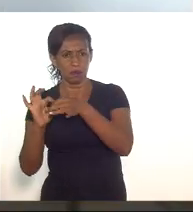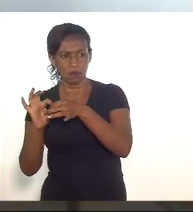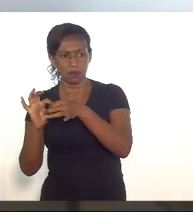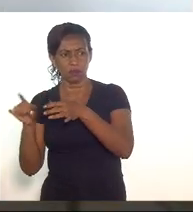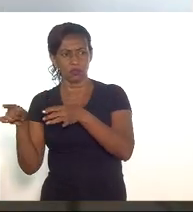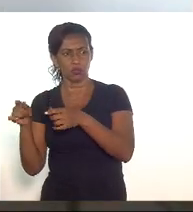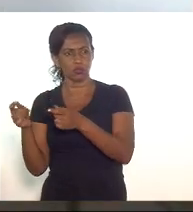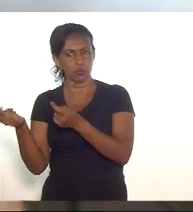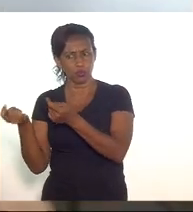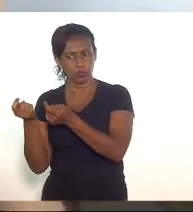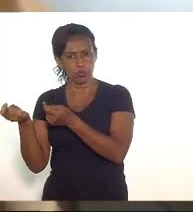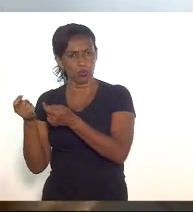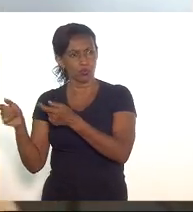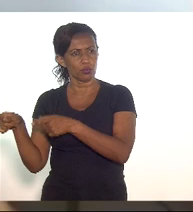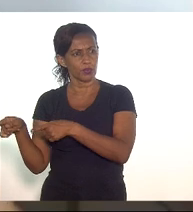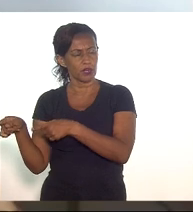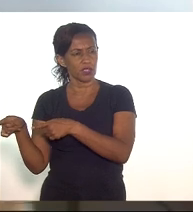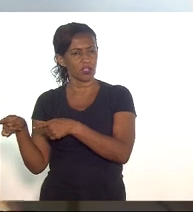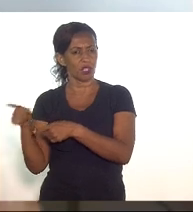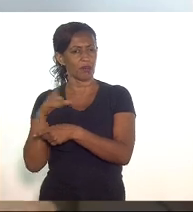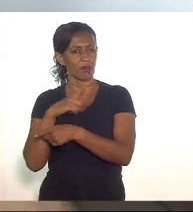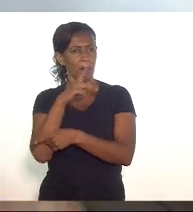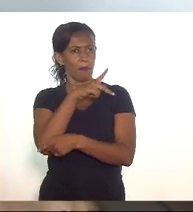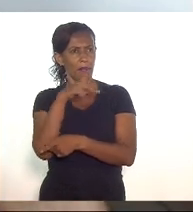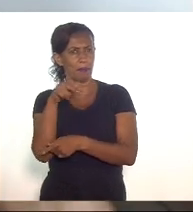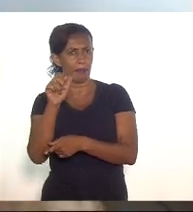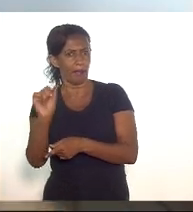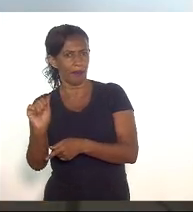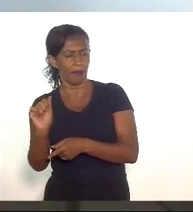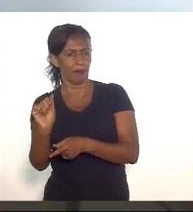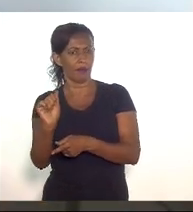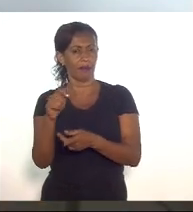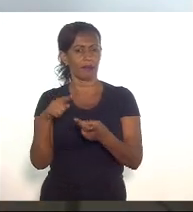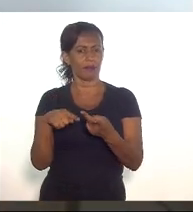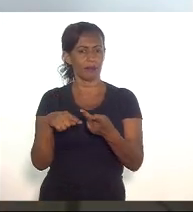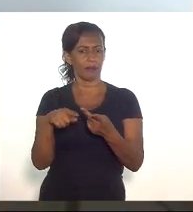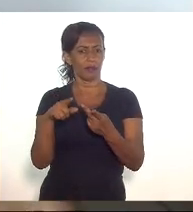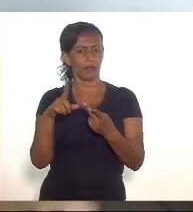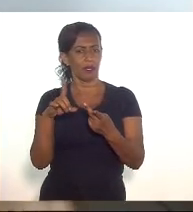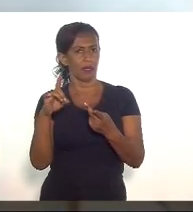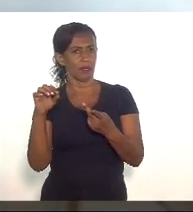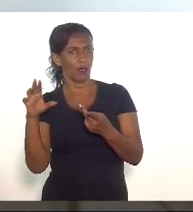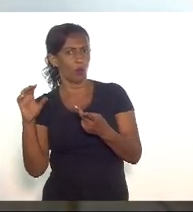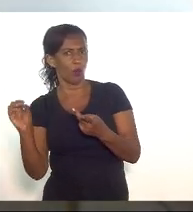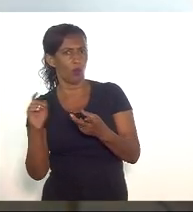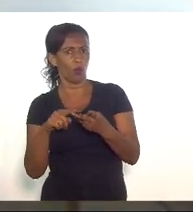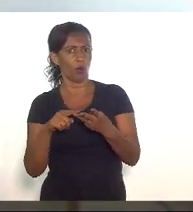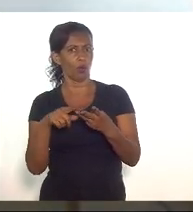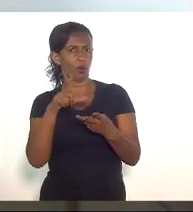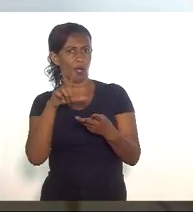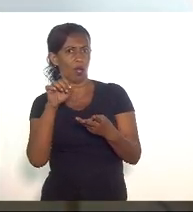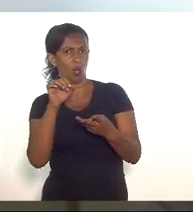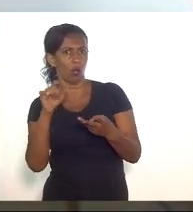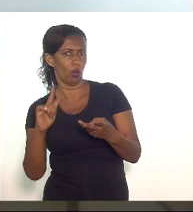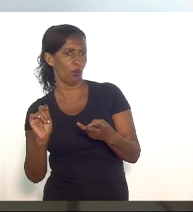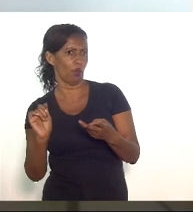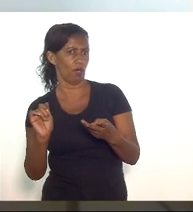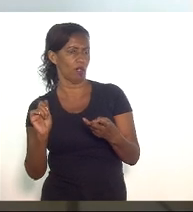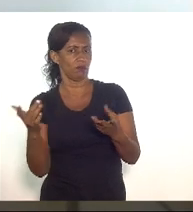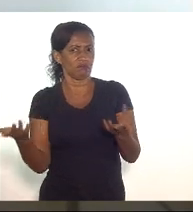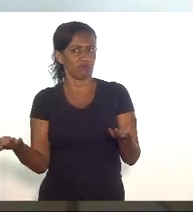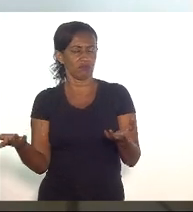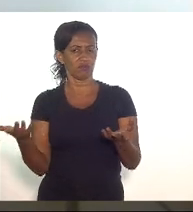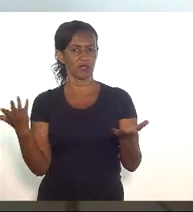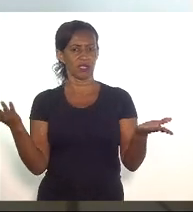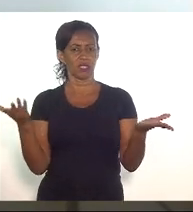planejamento estipulado no PPA e na LDO e na própria LOA.